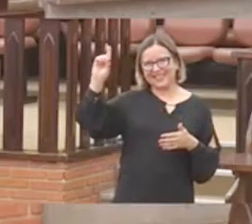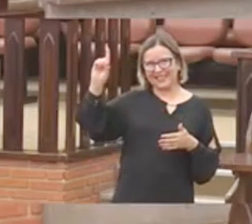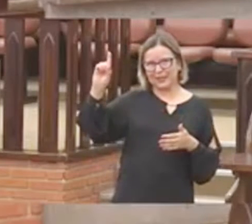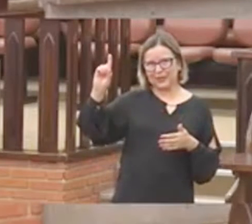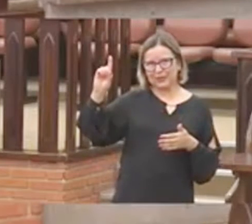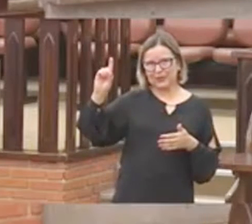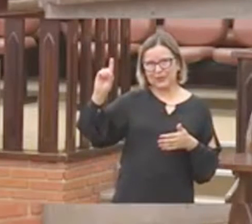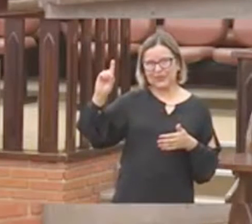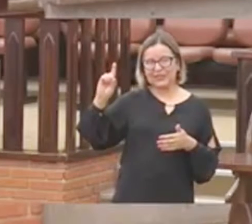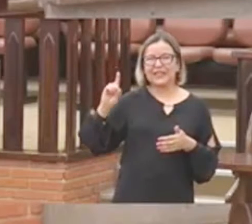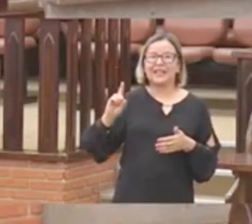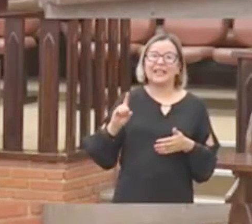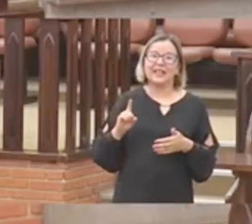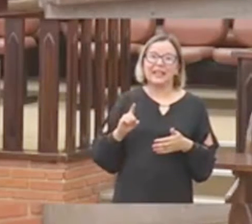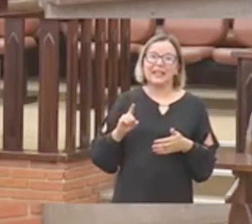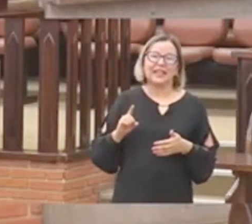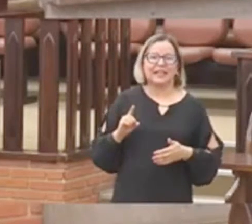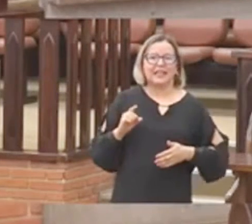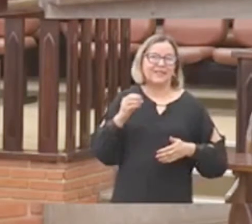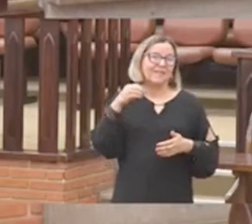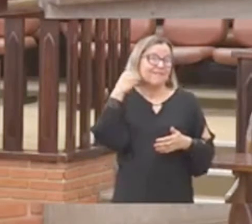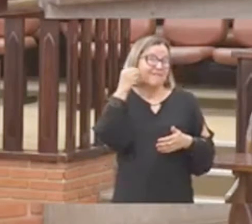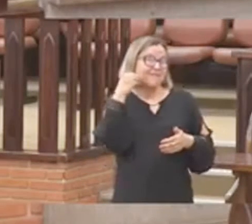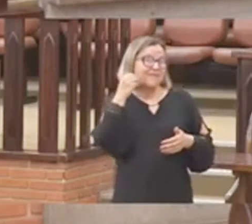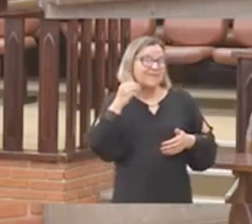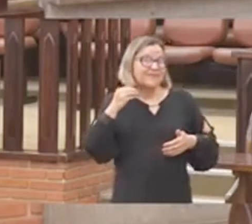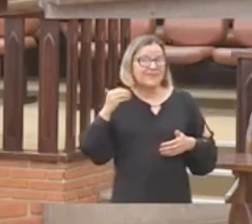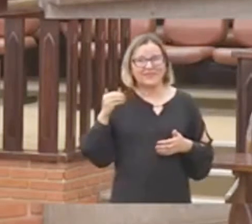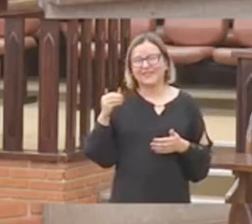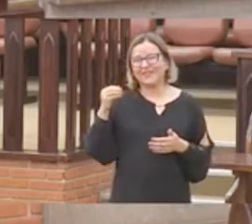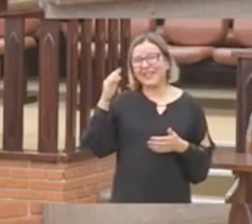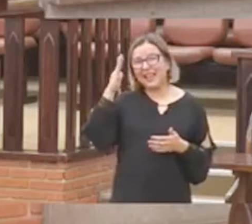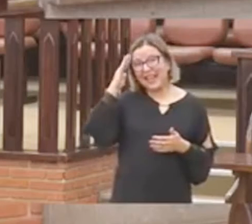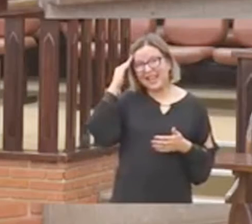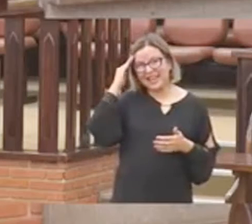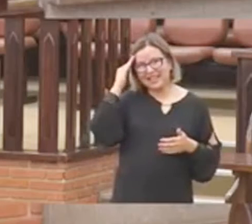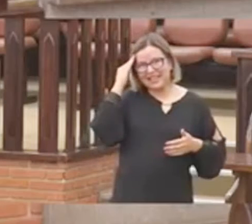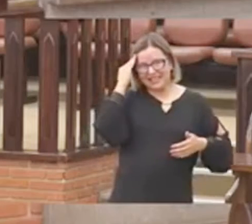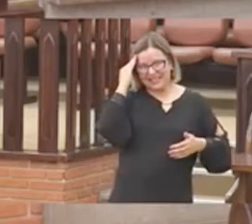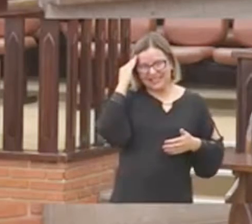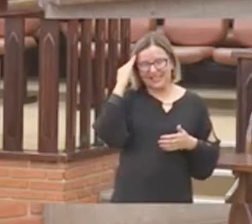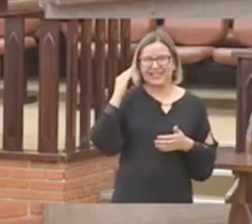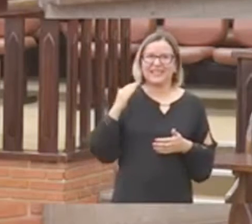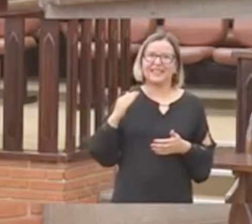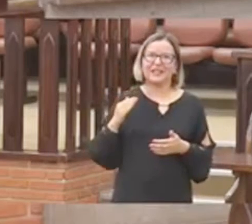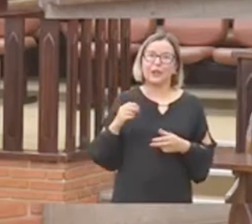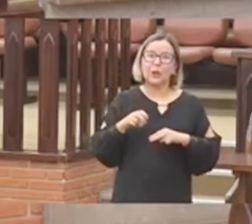como superar as dificuldades e as provações em nossa vida.